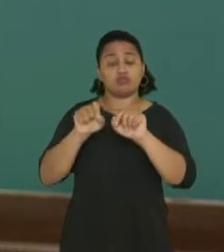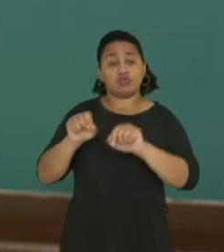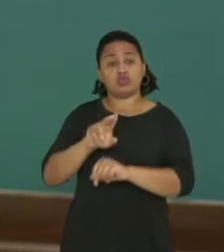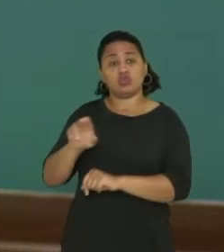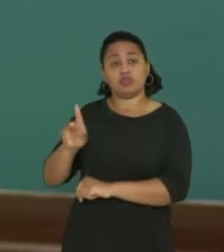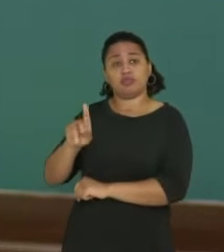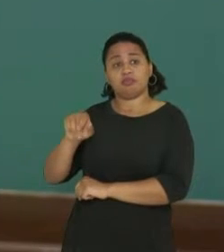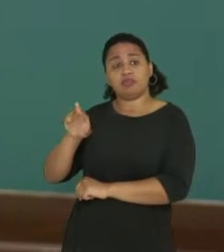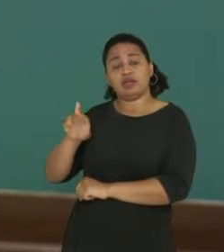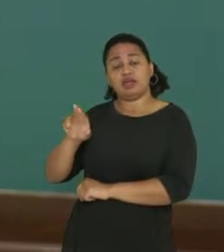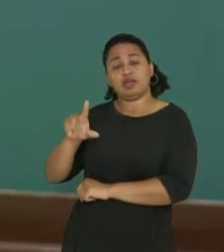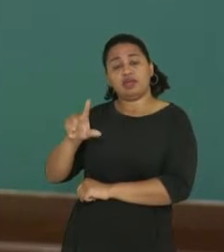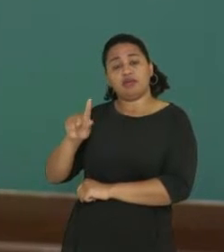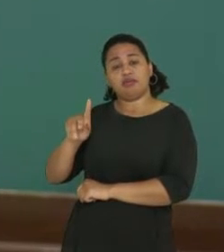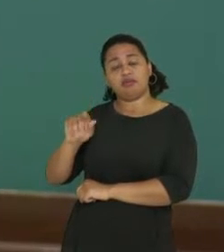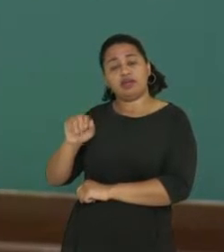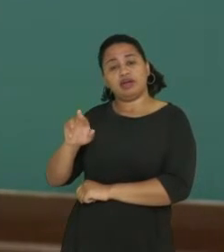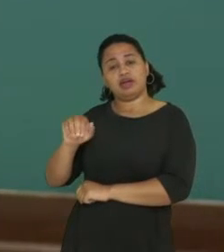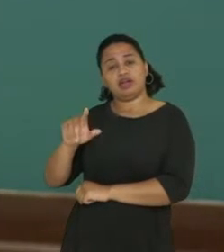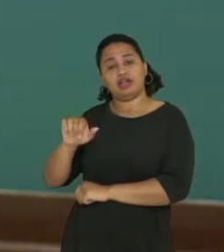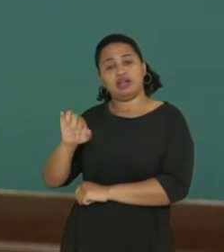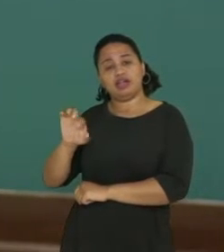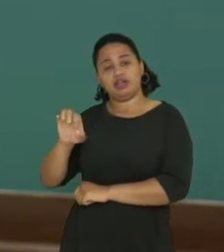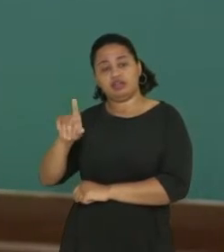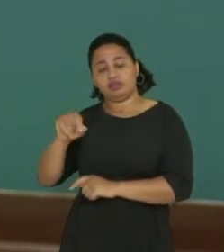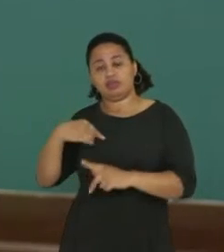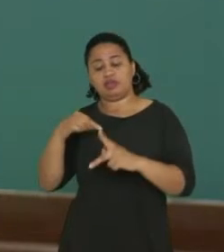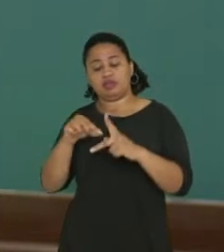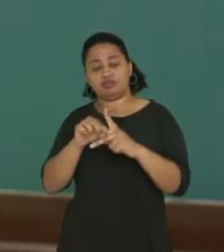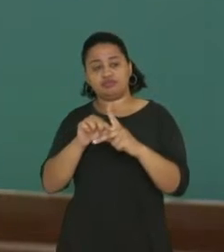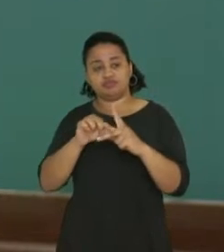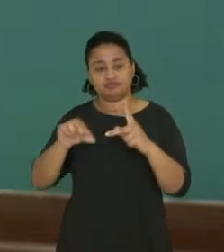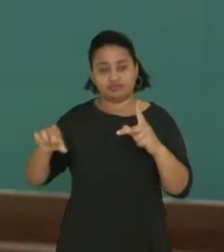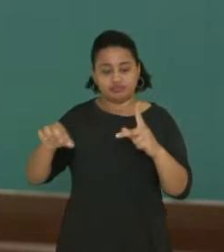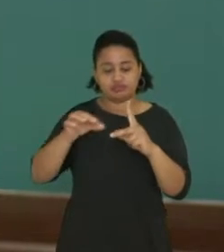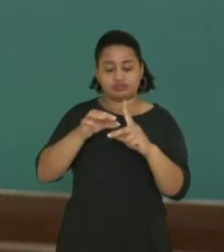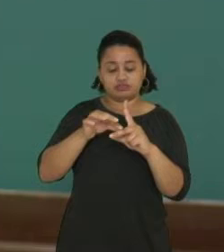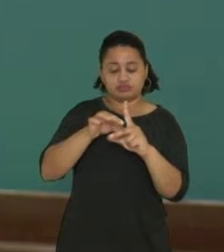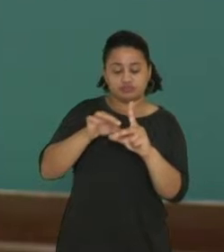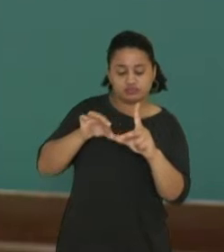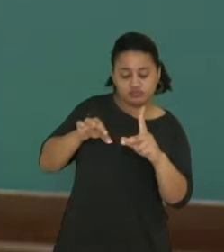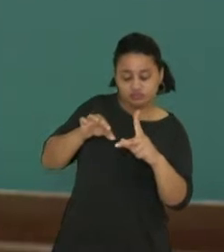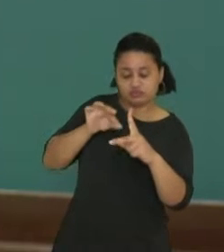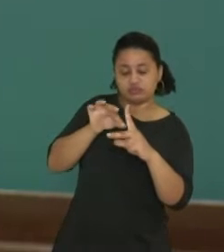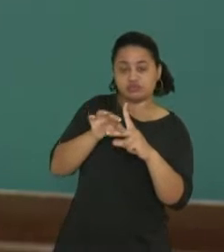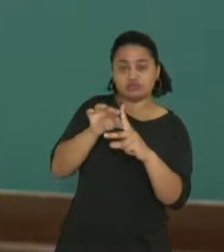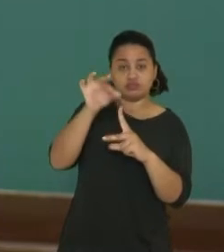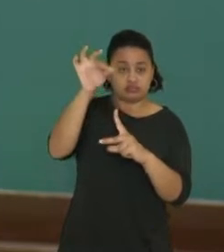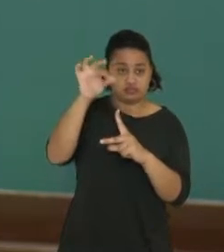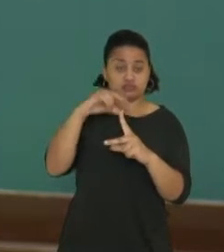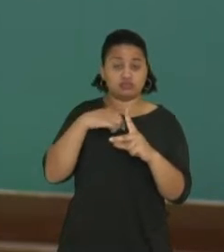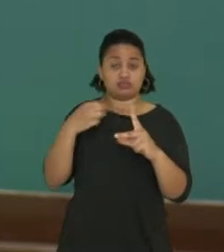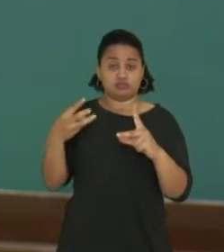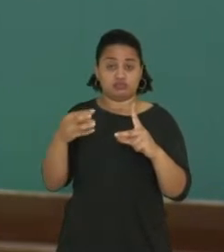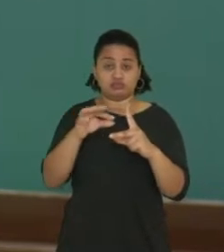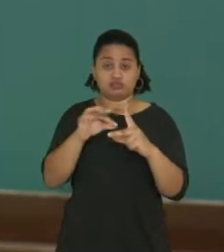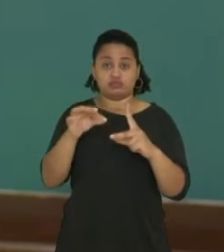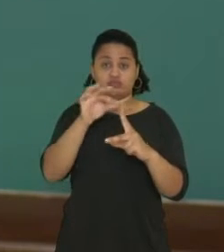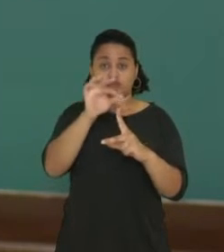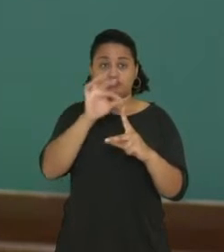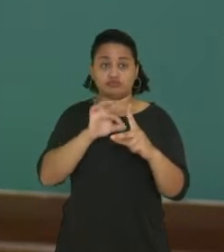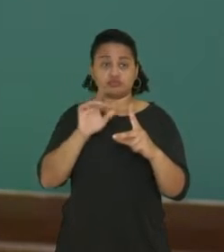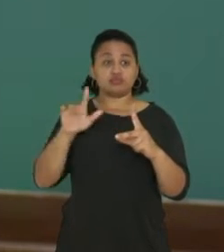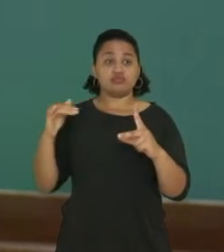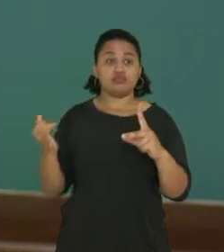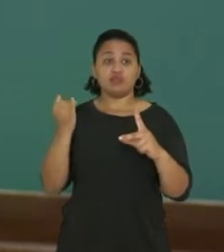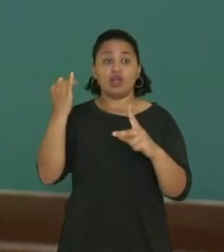paralelepípedo, ele tem 3 dimensões, tá bom? Comprimento, largura e altura, tá? Isso é muito importante, porque